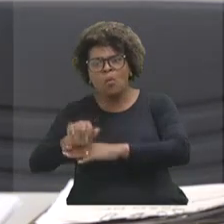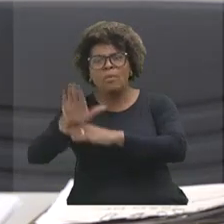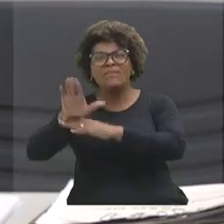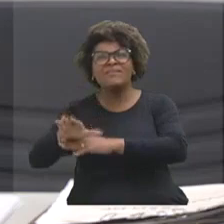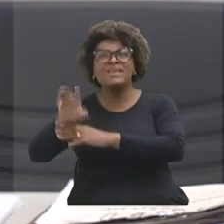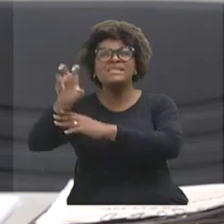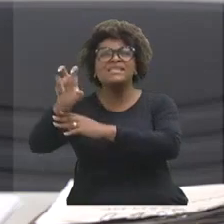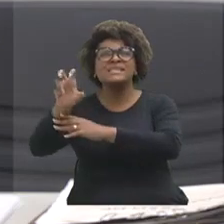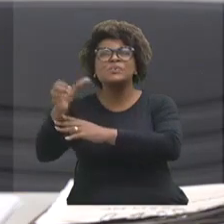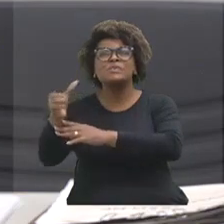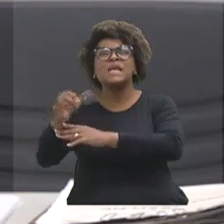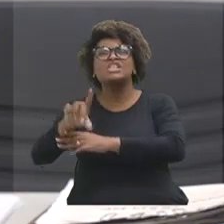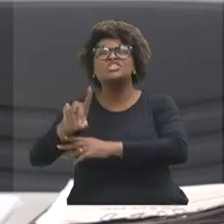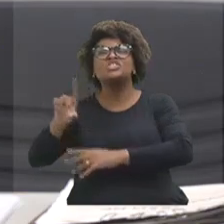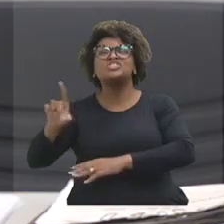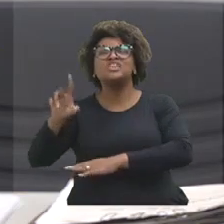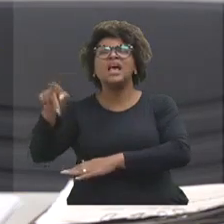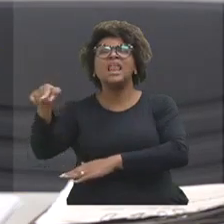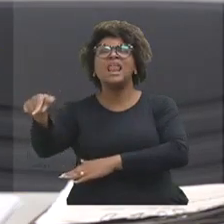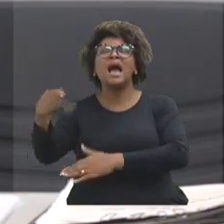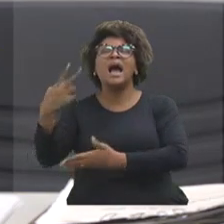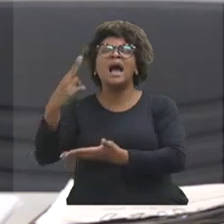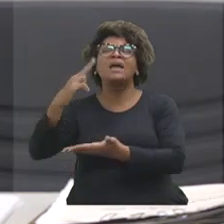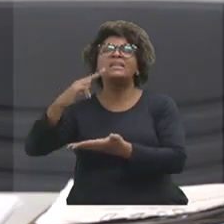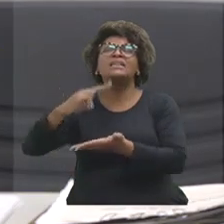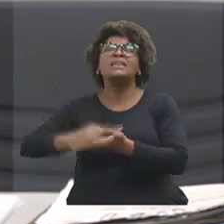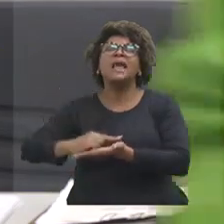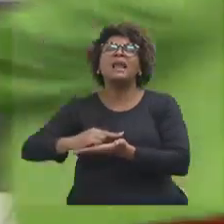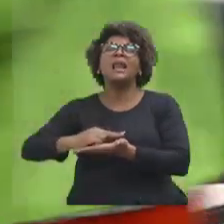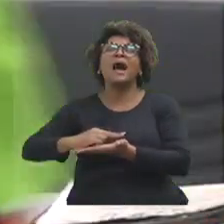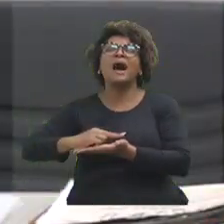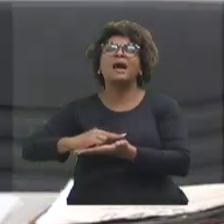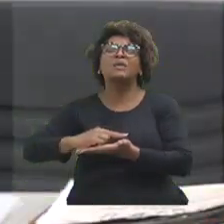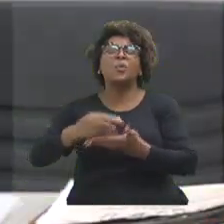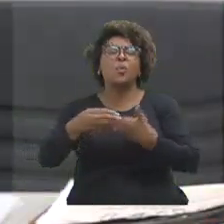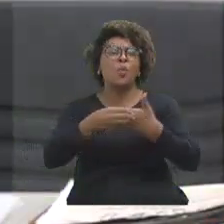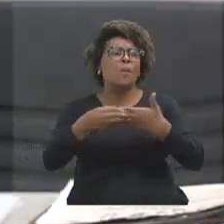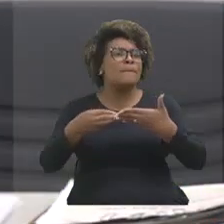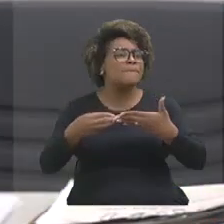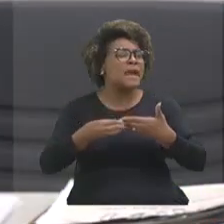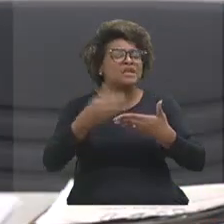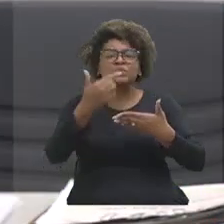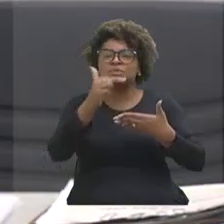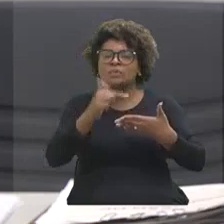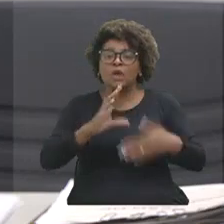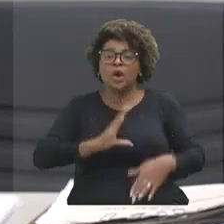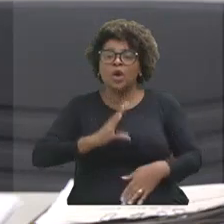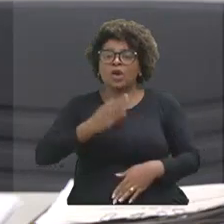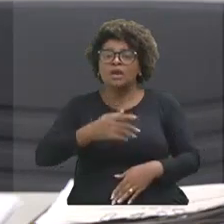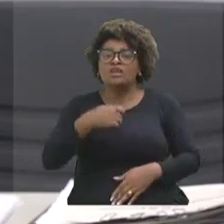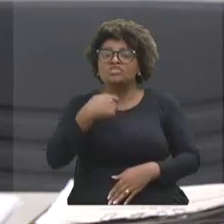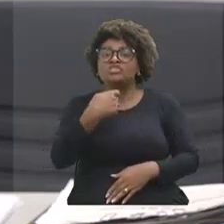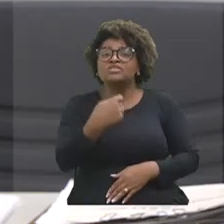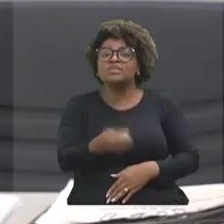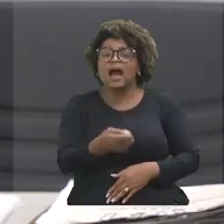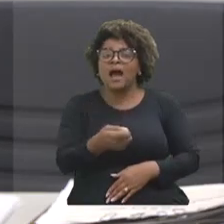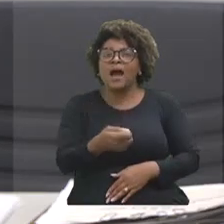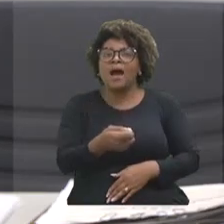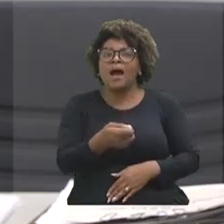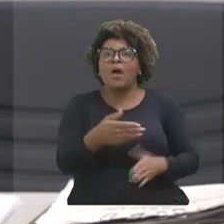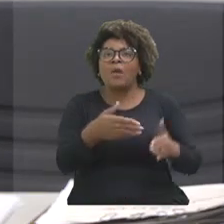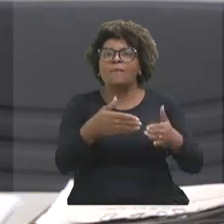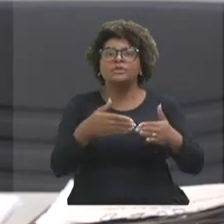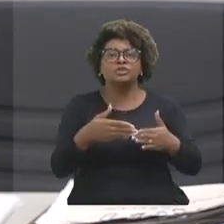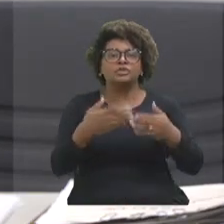UPA internado porque o médico internou ele não vai ter coragem de dar alta porque ele tá sangrando e ele vai ficar ali precisando de um exame básico